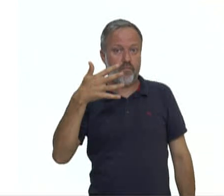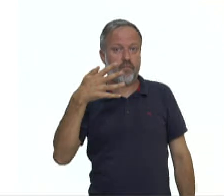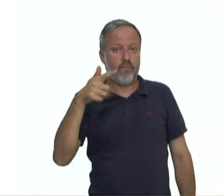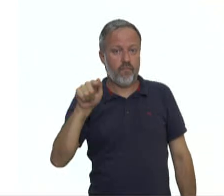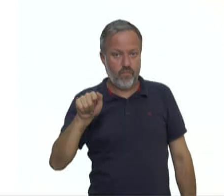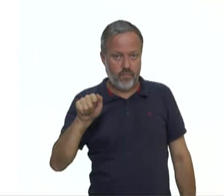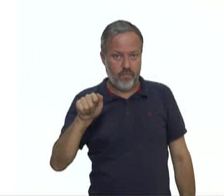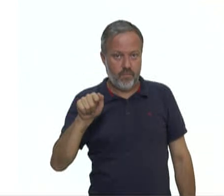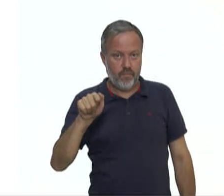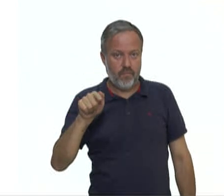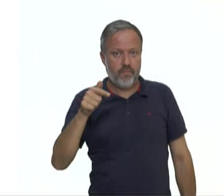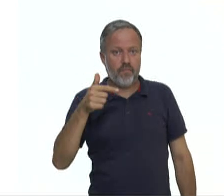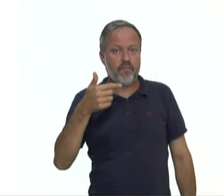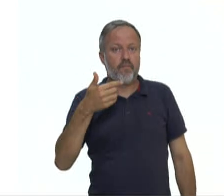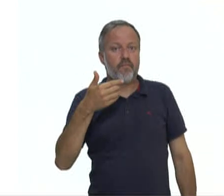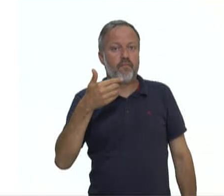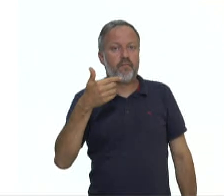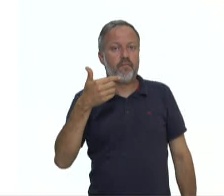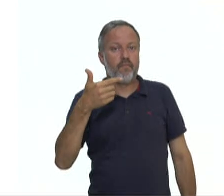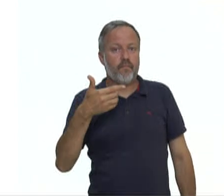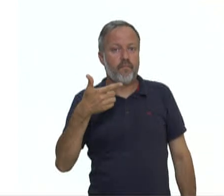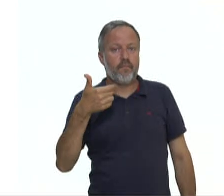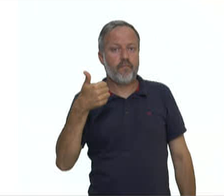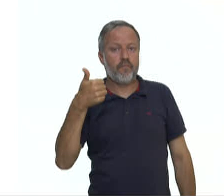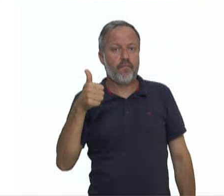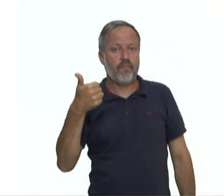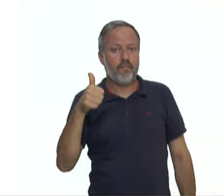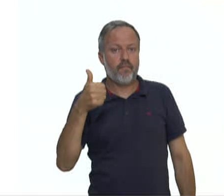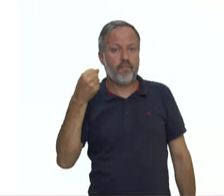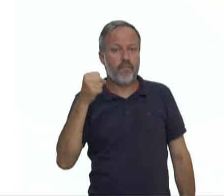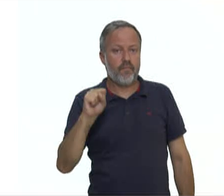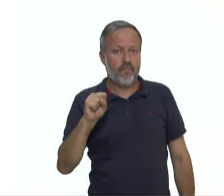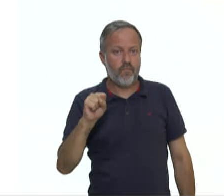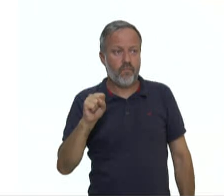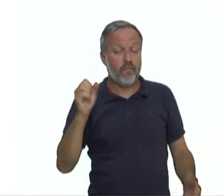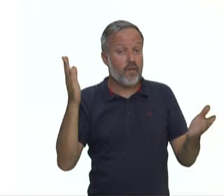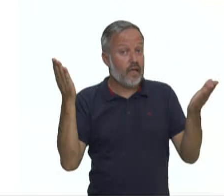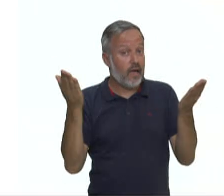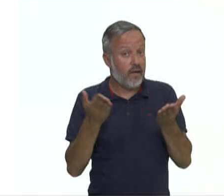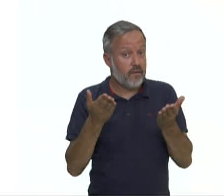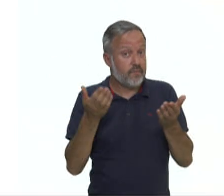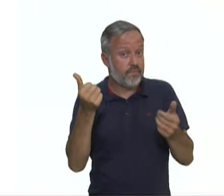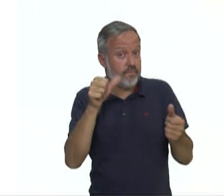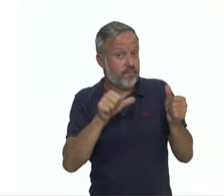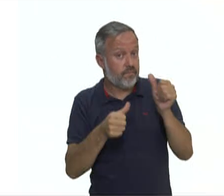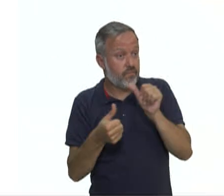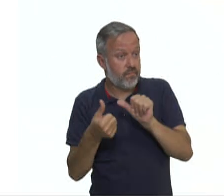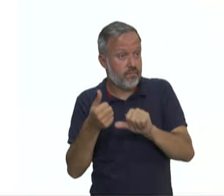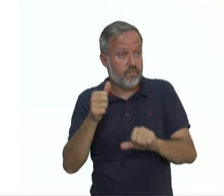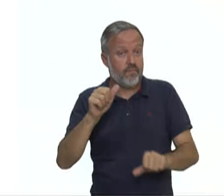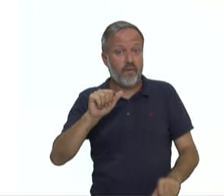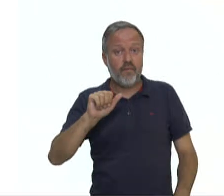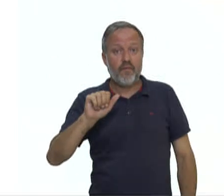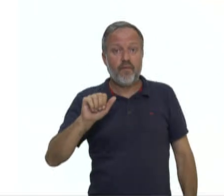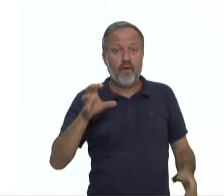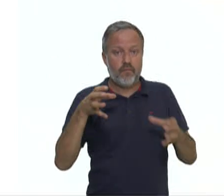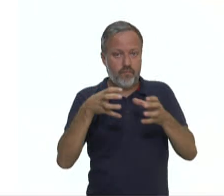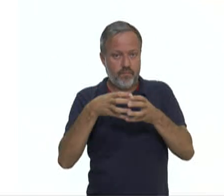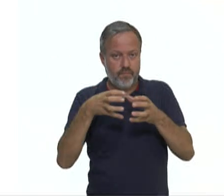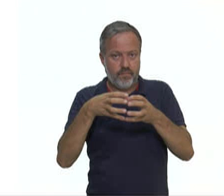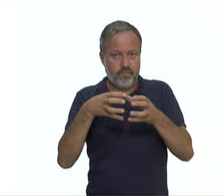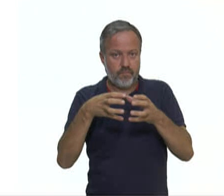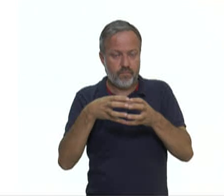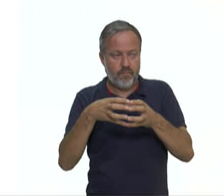117 e o 118. Agora, o físico Hideto Enio e sua equipe